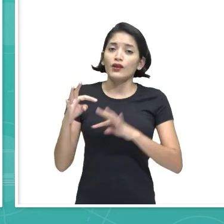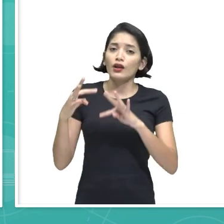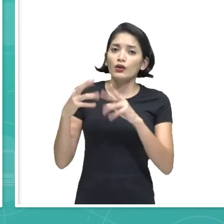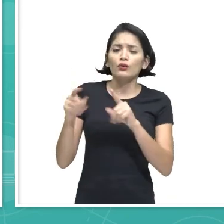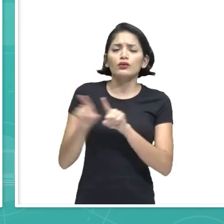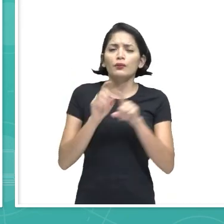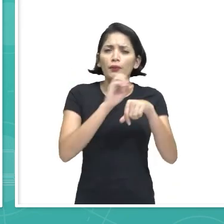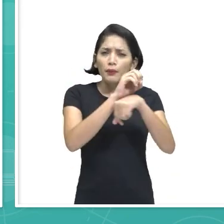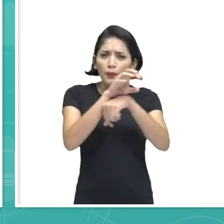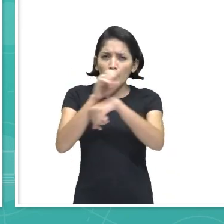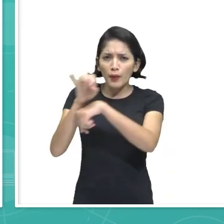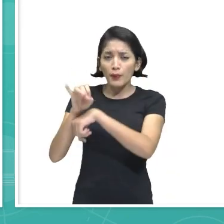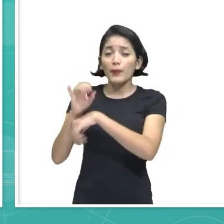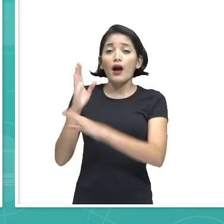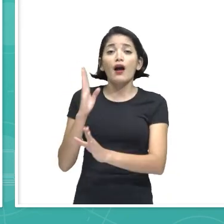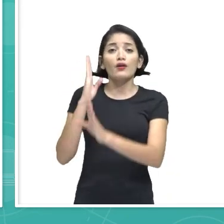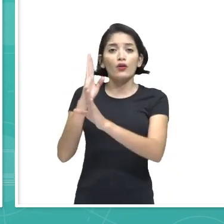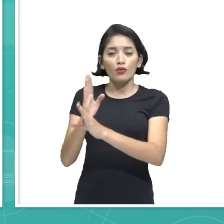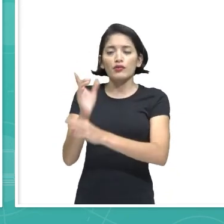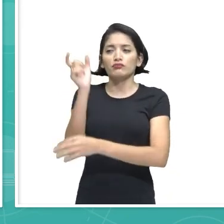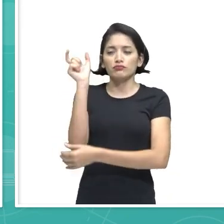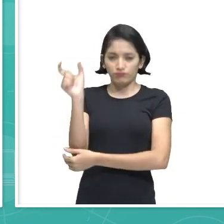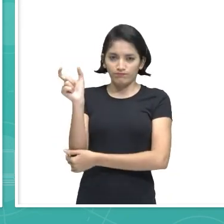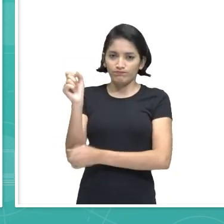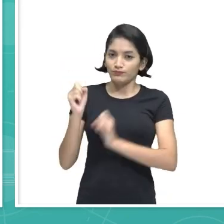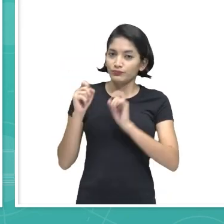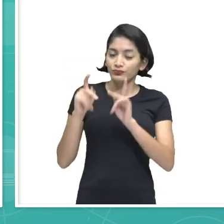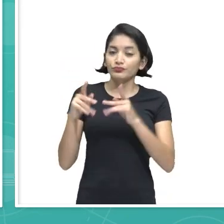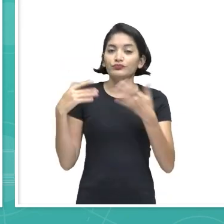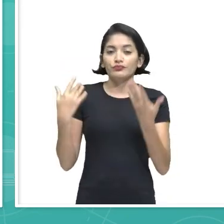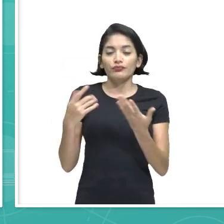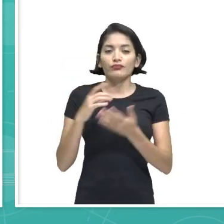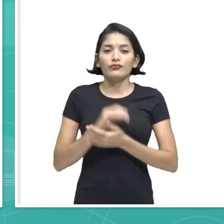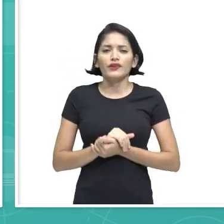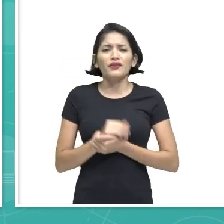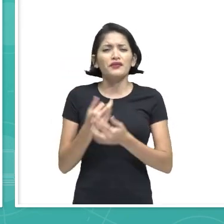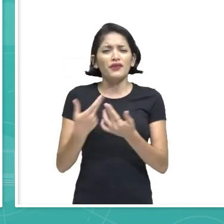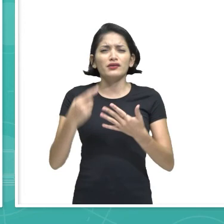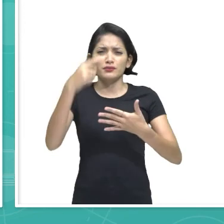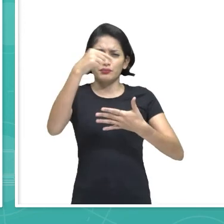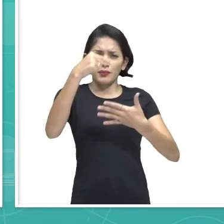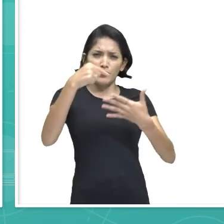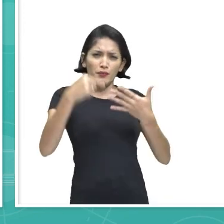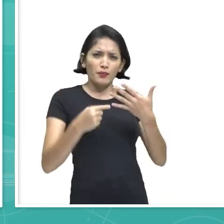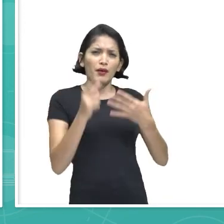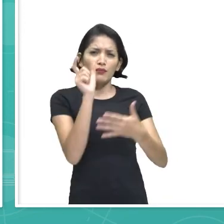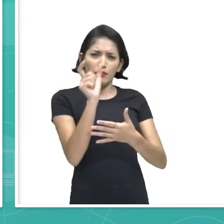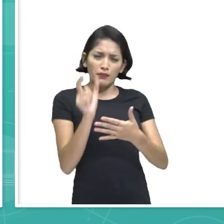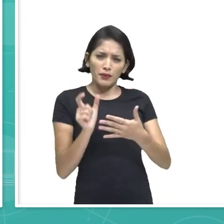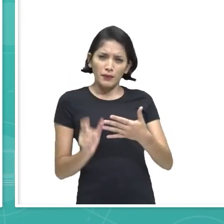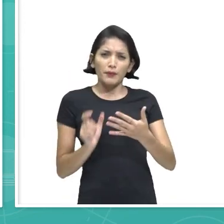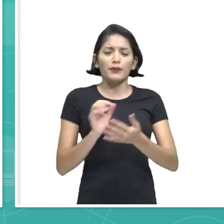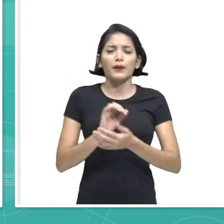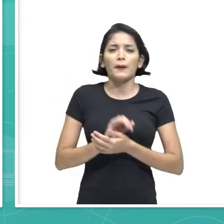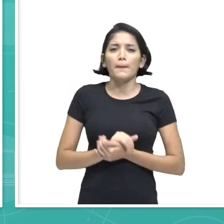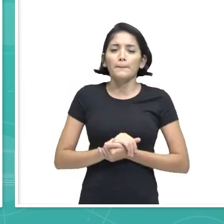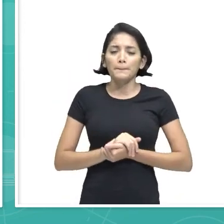aquelas dicas levavam vocês a esse resultado. Então, nós temos jump, pilates,